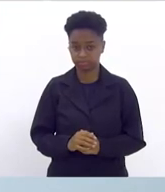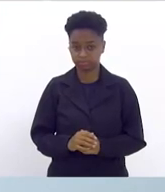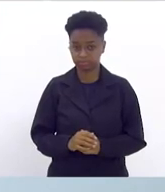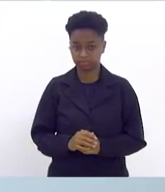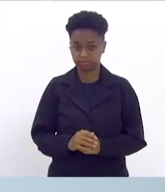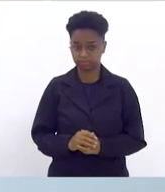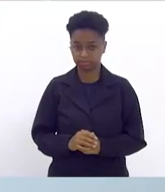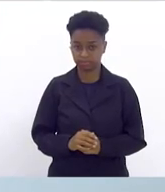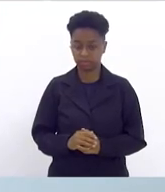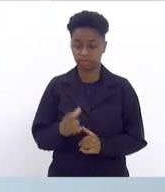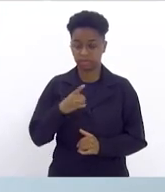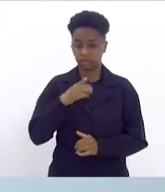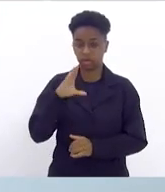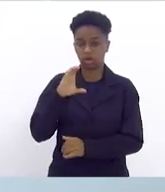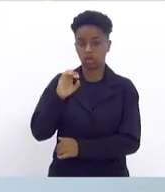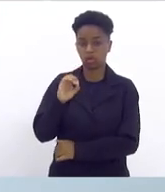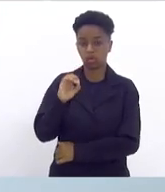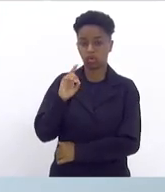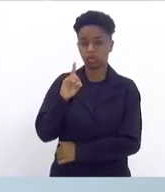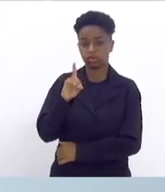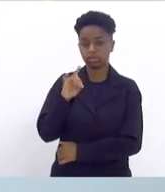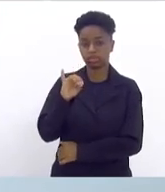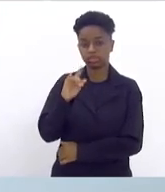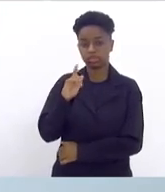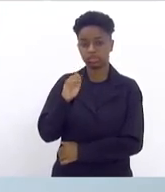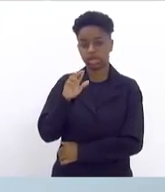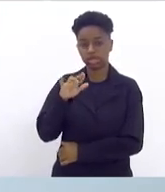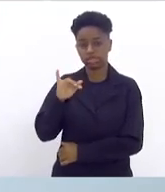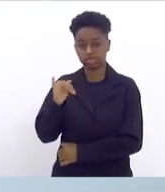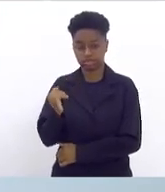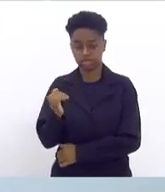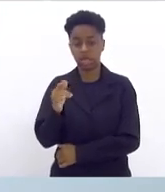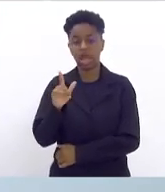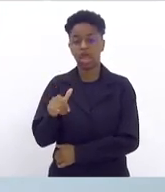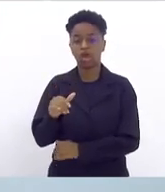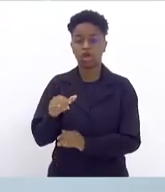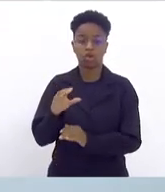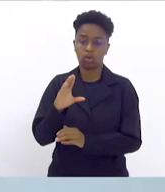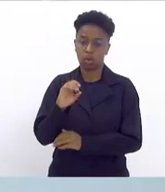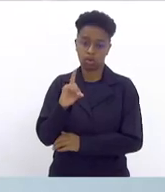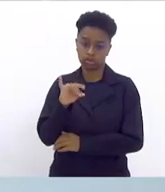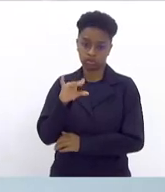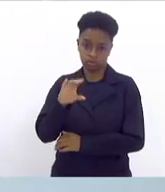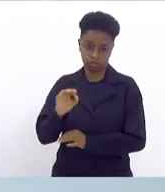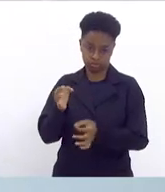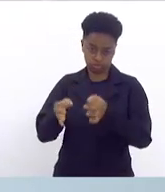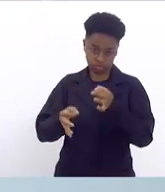O Codigerge, que é o Código do Judiciário, é um decreto-lei.